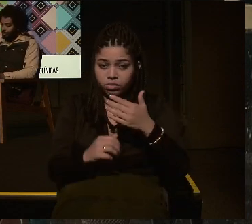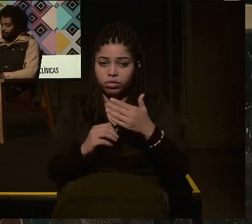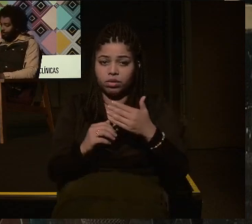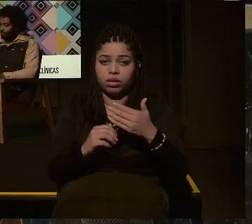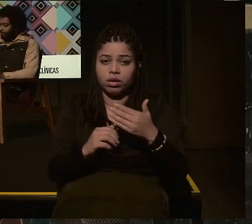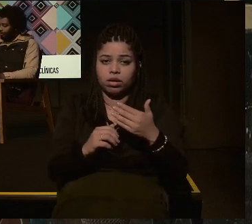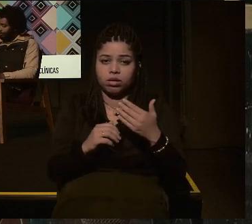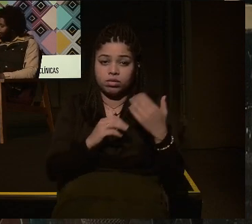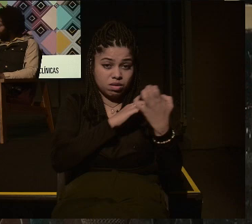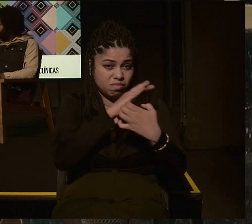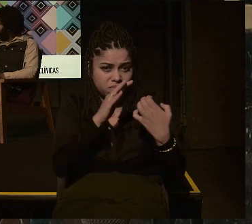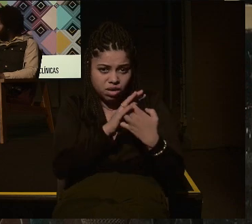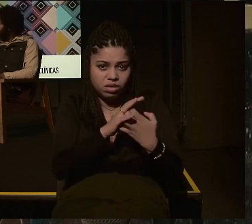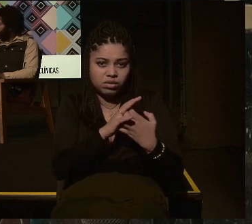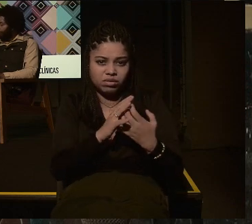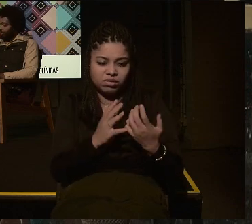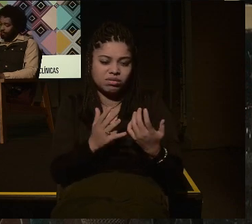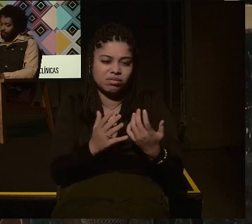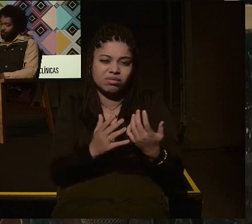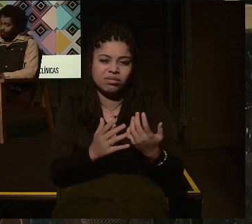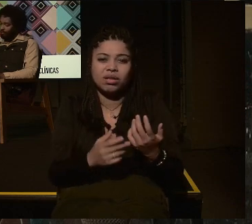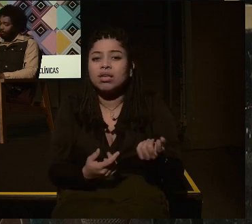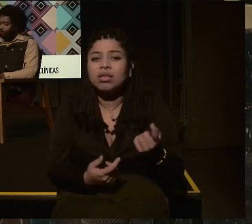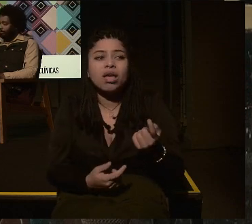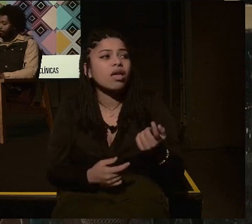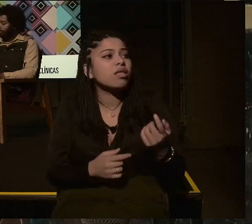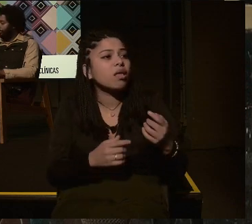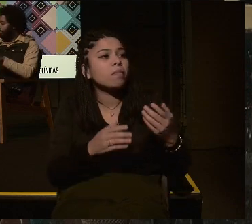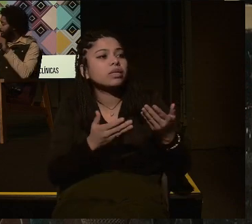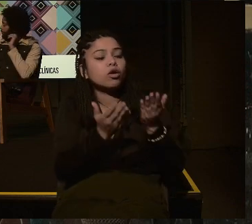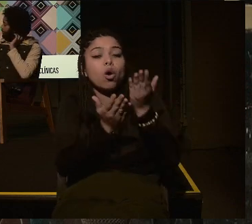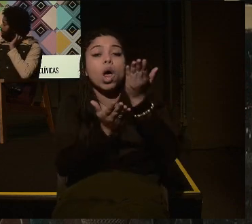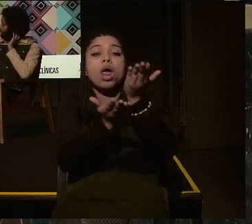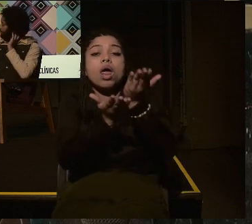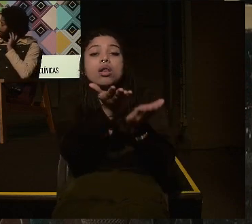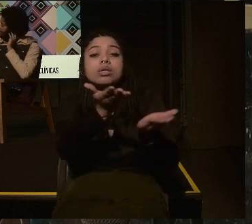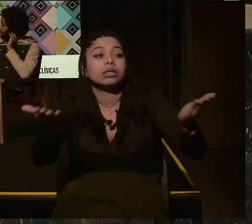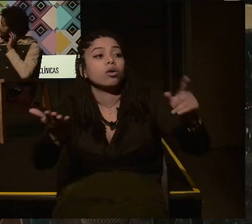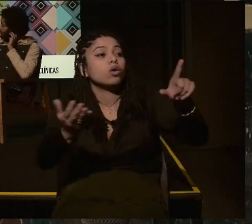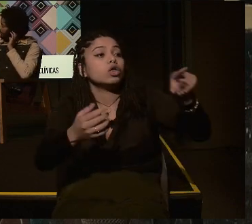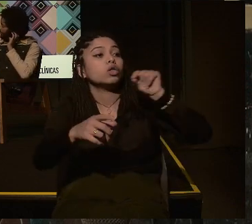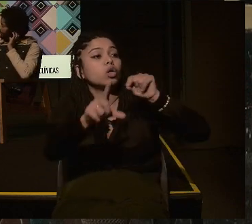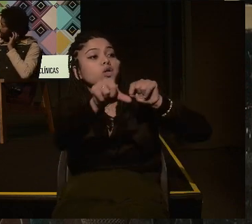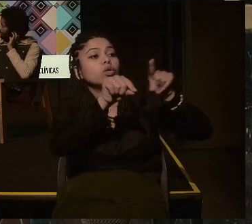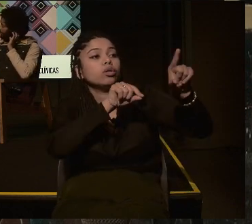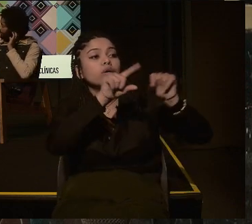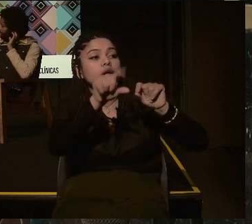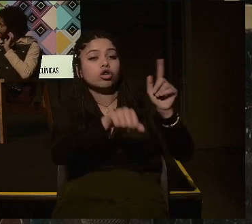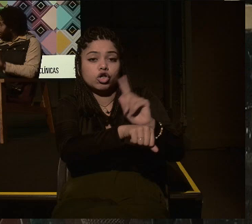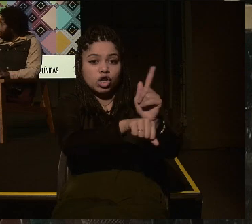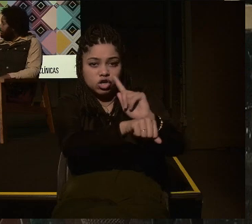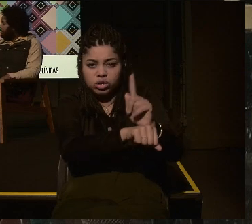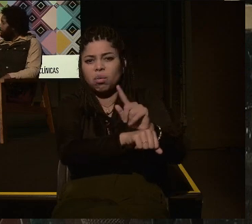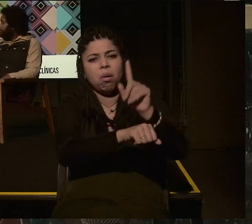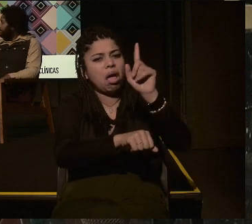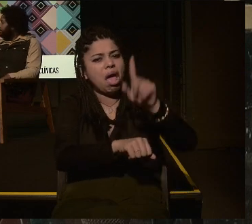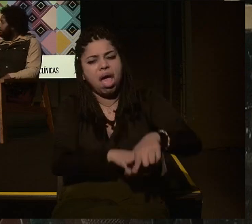ele vem configurando uma lógica de contratação e gestão que é estruturalmente